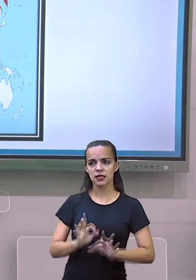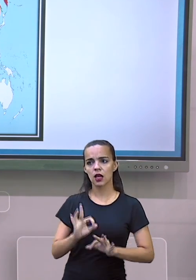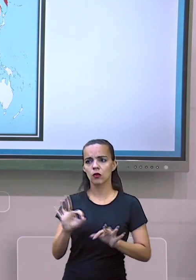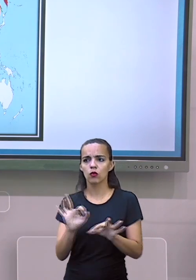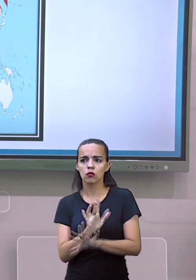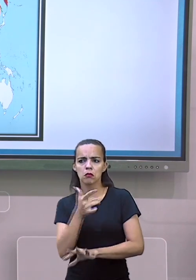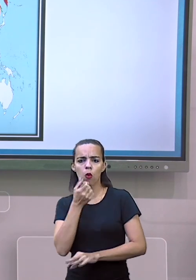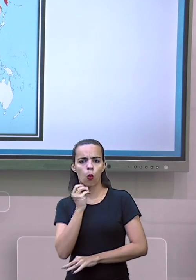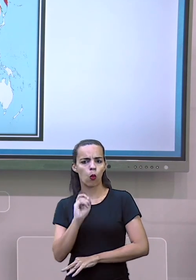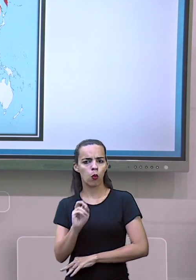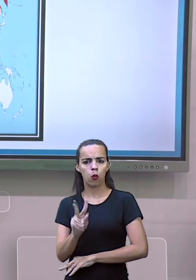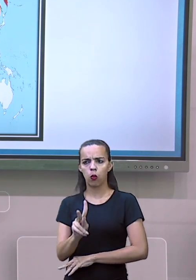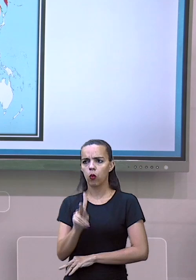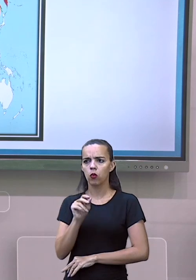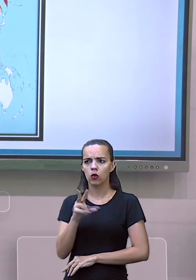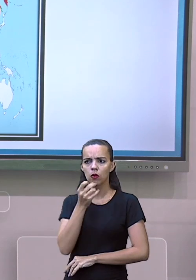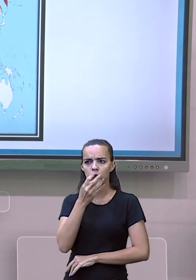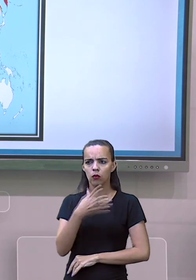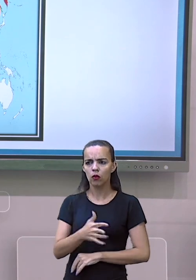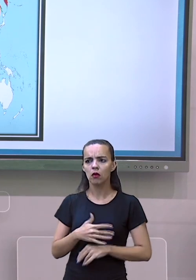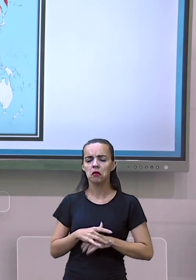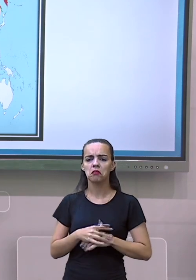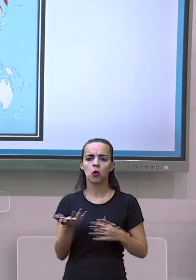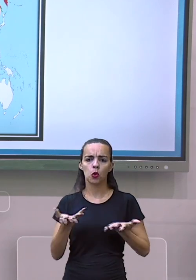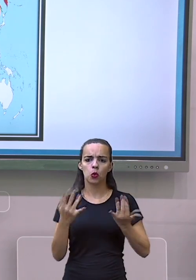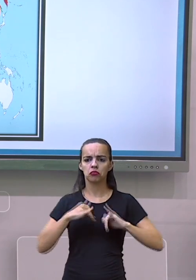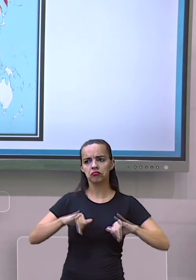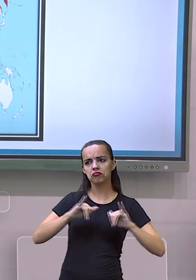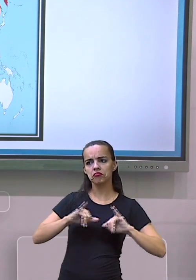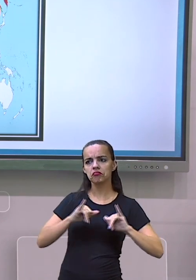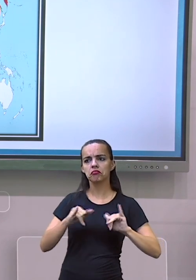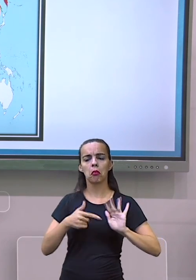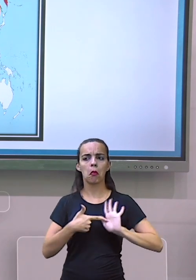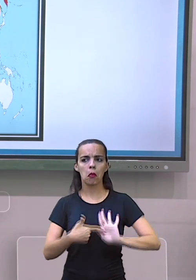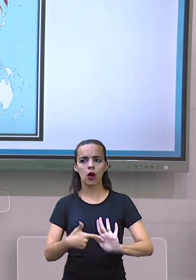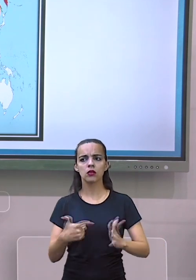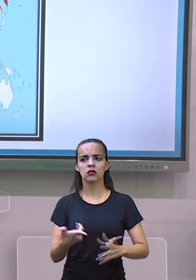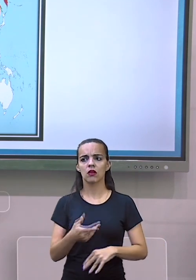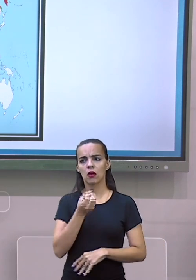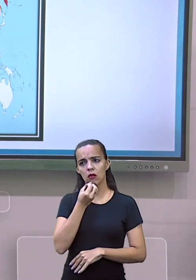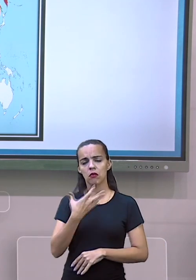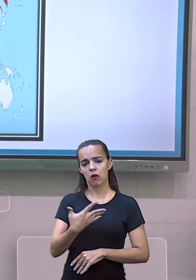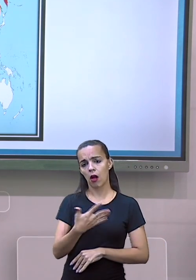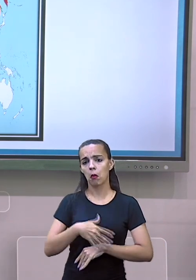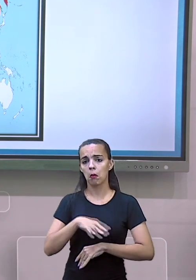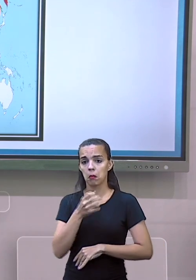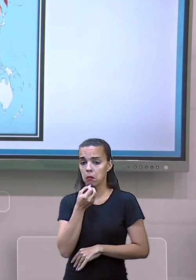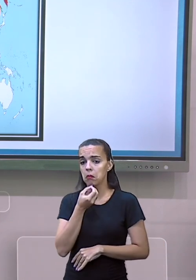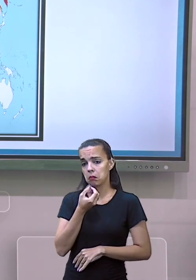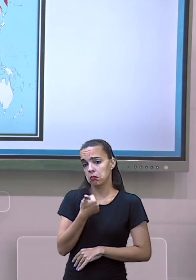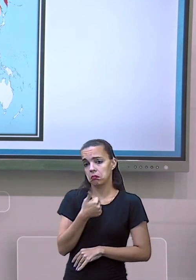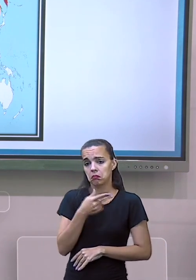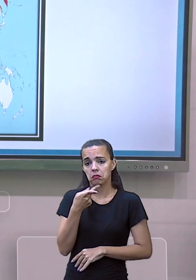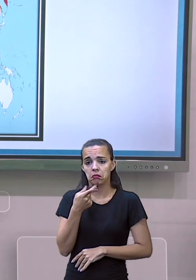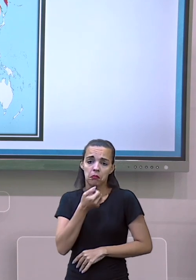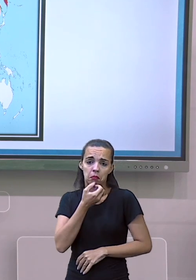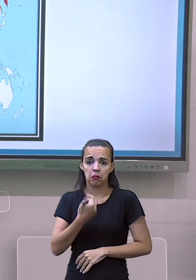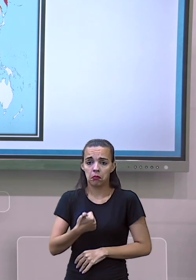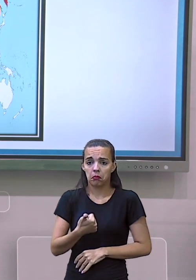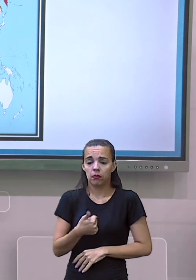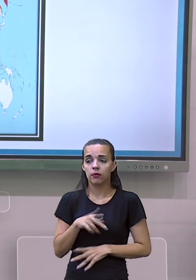funcionou, se pregam aquilo que falam.